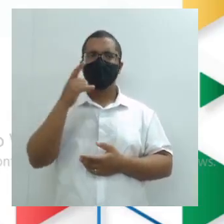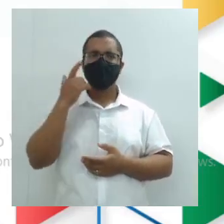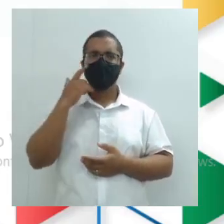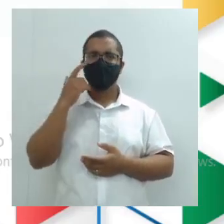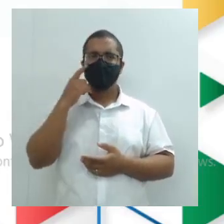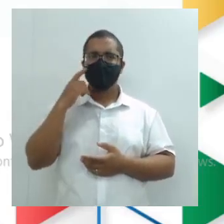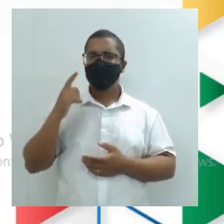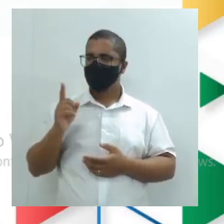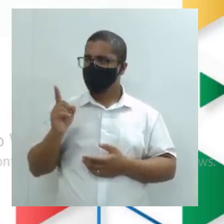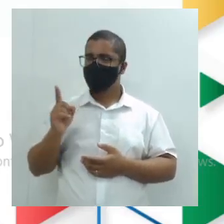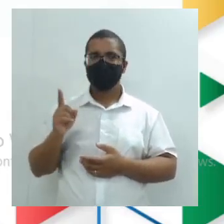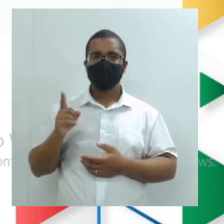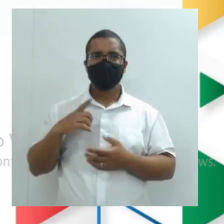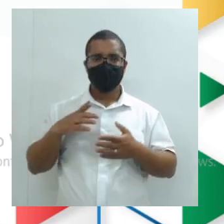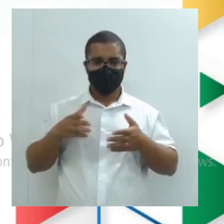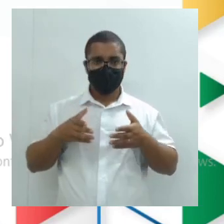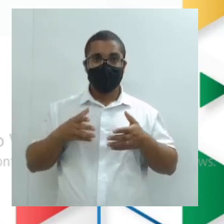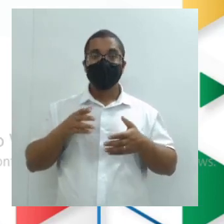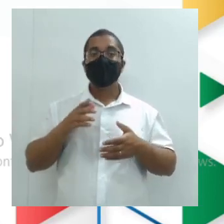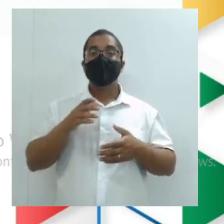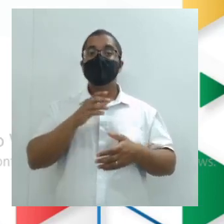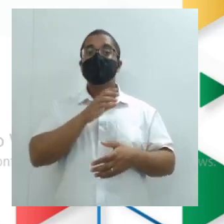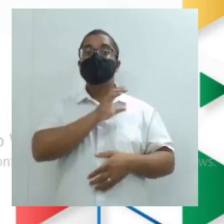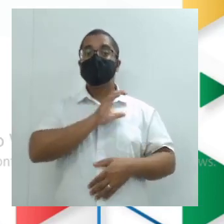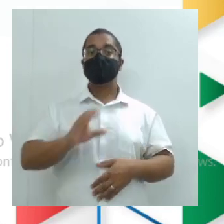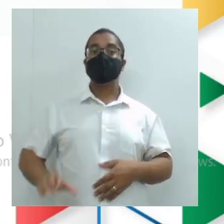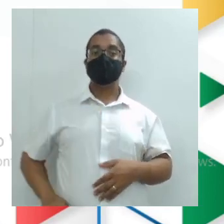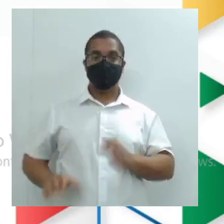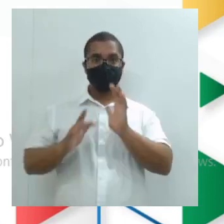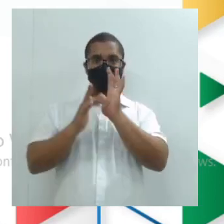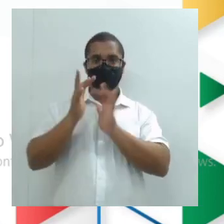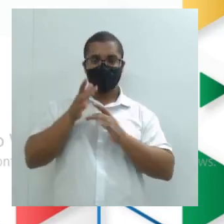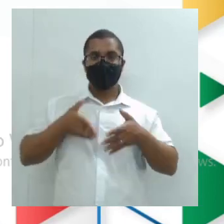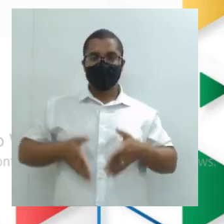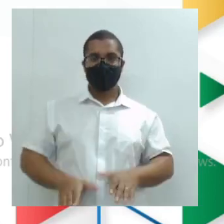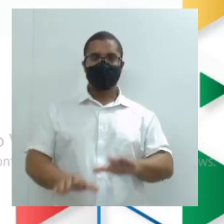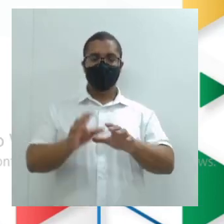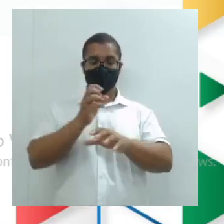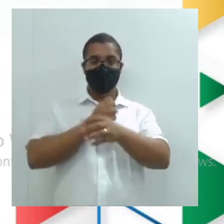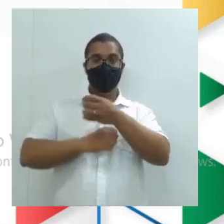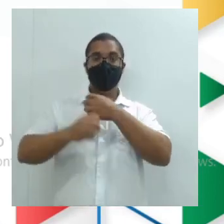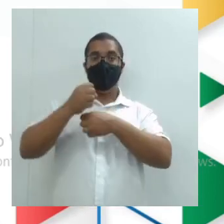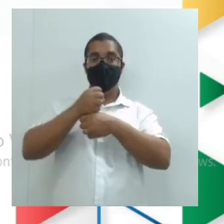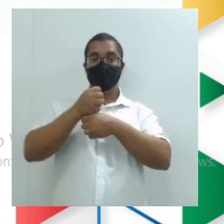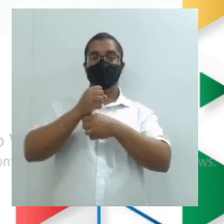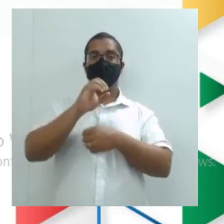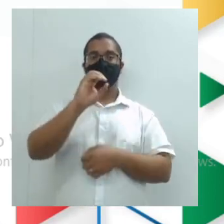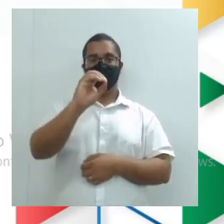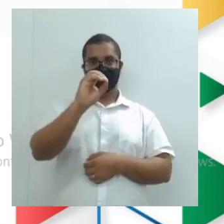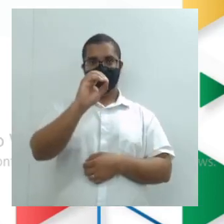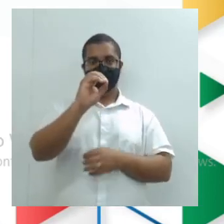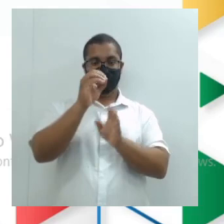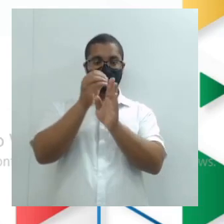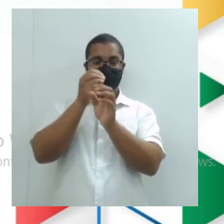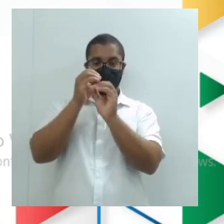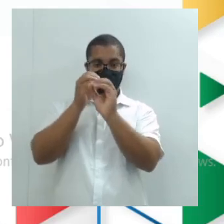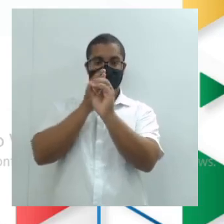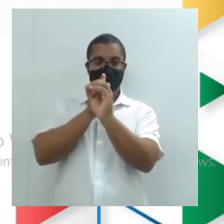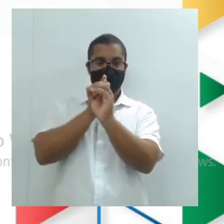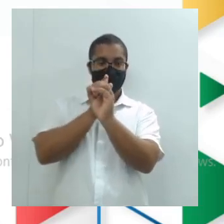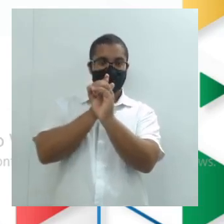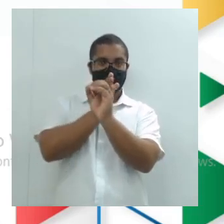segue comigo, ó. Nascimento de Cristo, ano 0. Antes de Cristo vai estar do seu